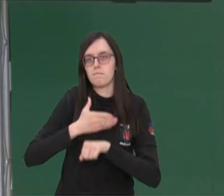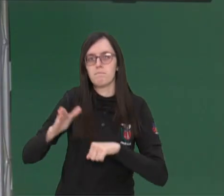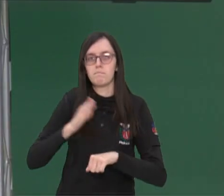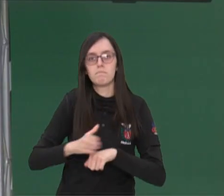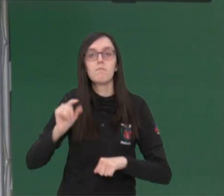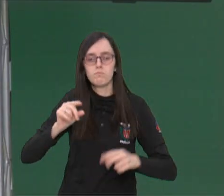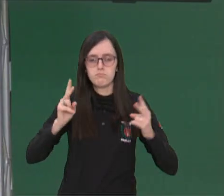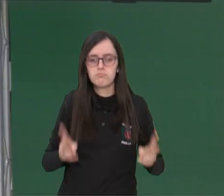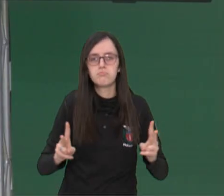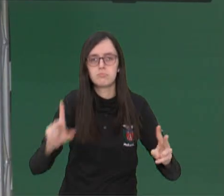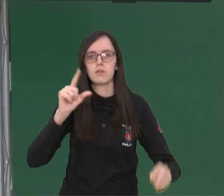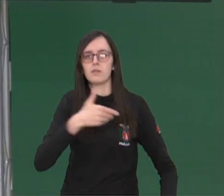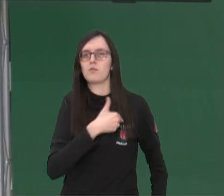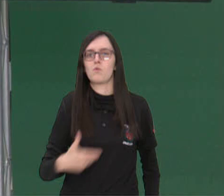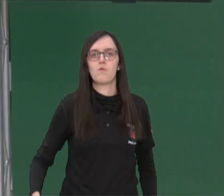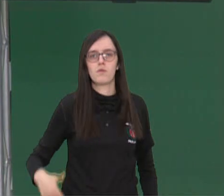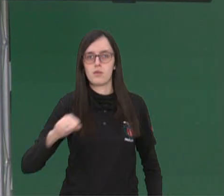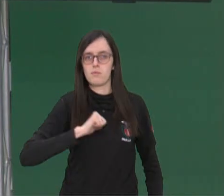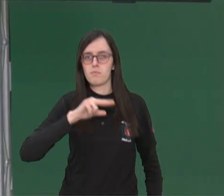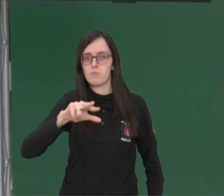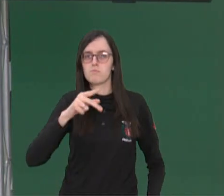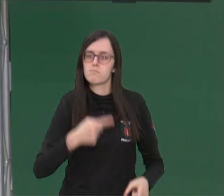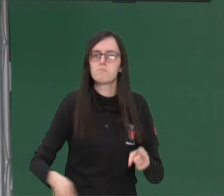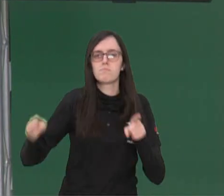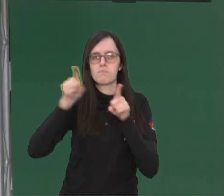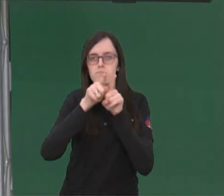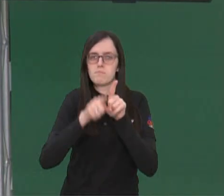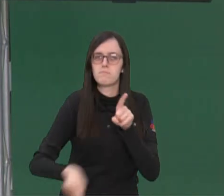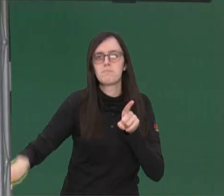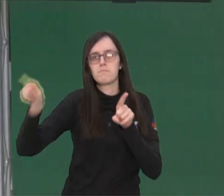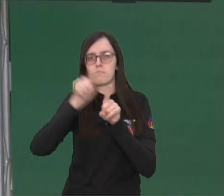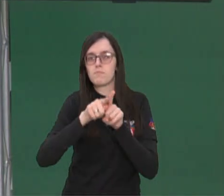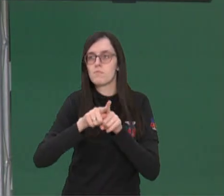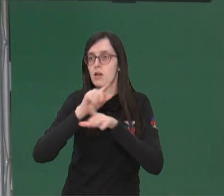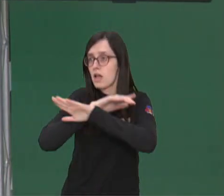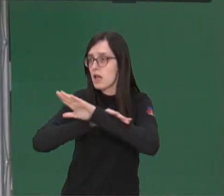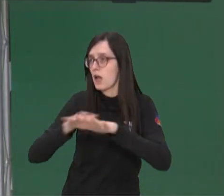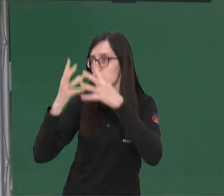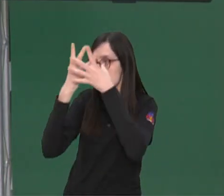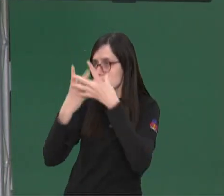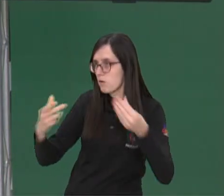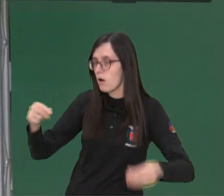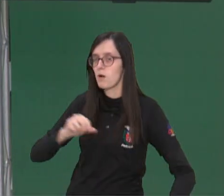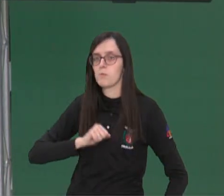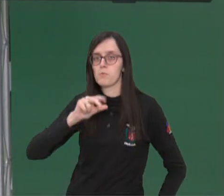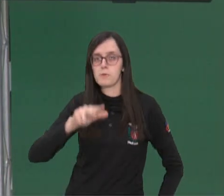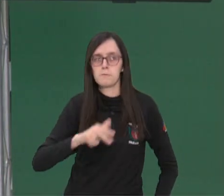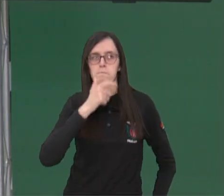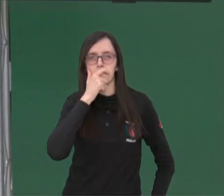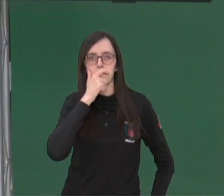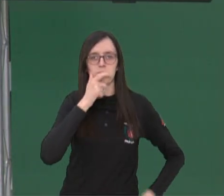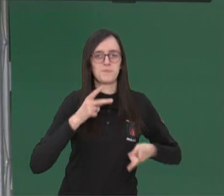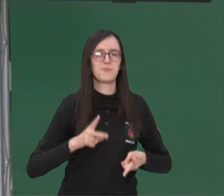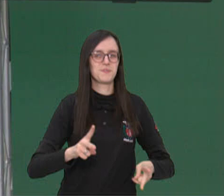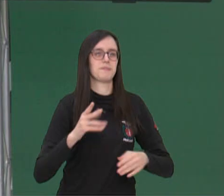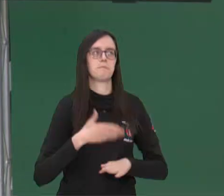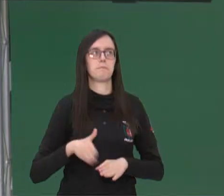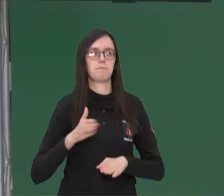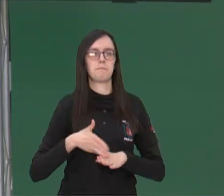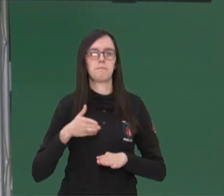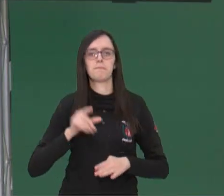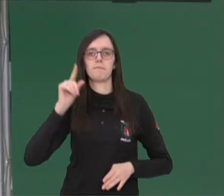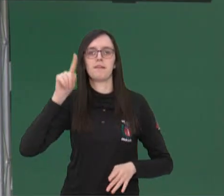pelo governo português após a restauração. Quando acabou a União Ibérica, o governo português permaneceu com a prática